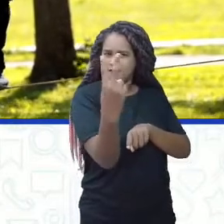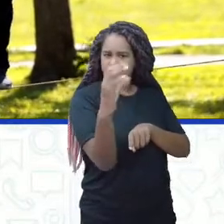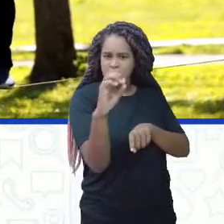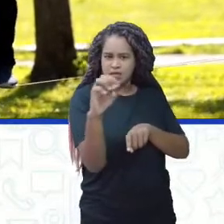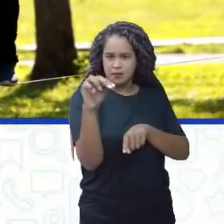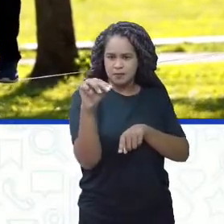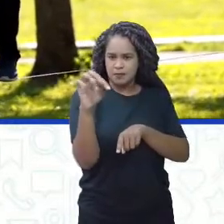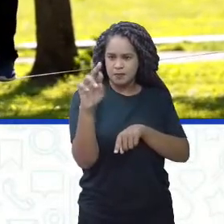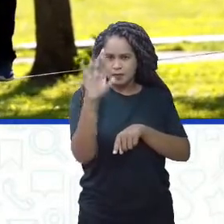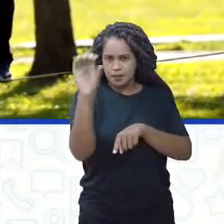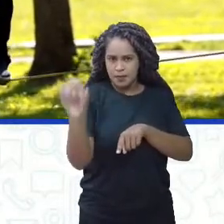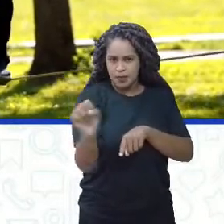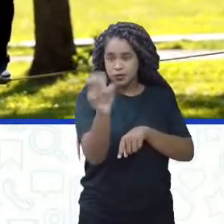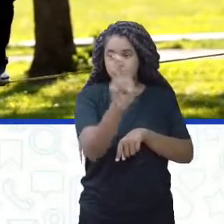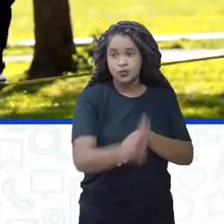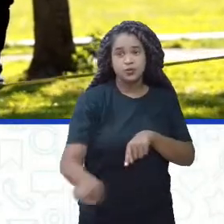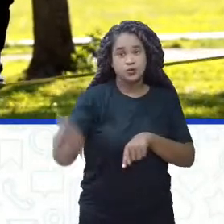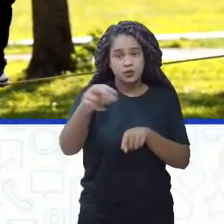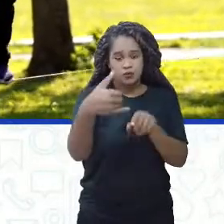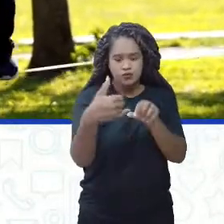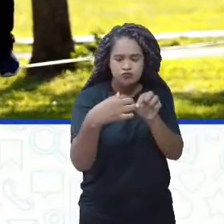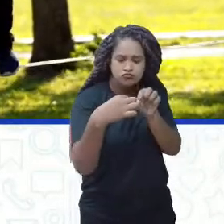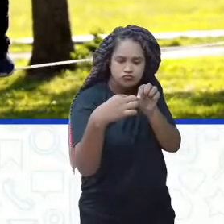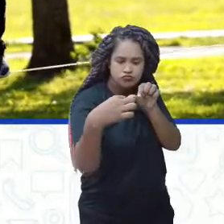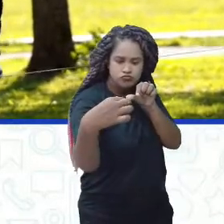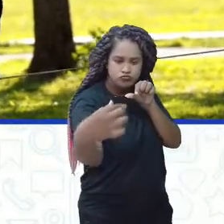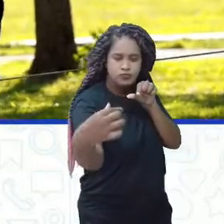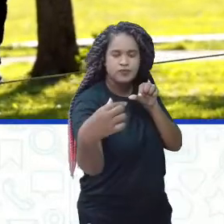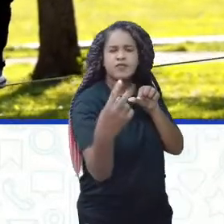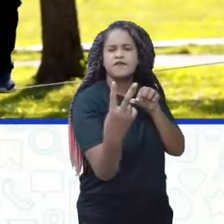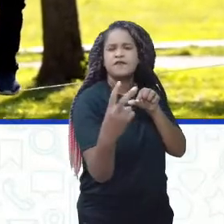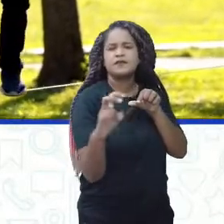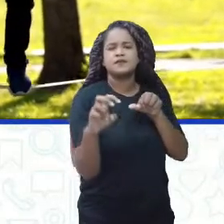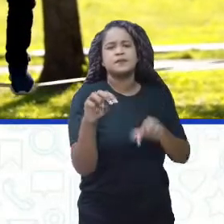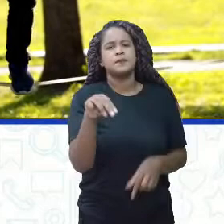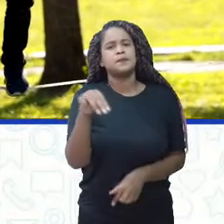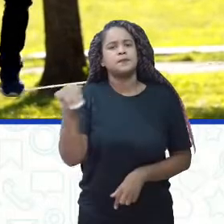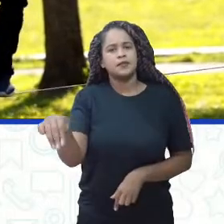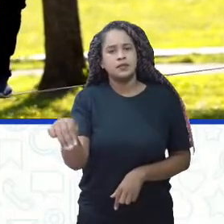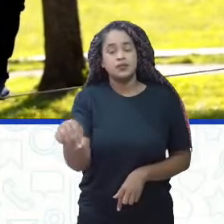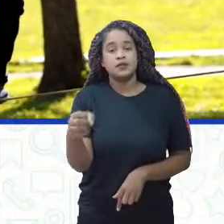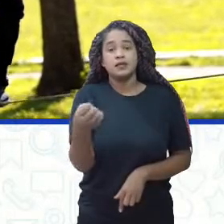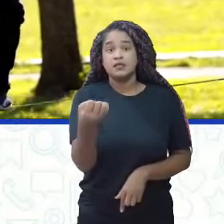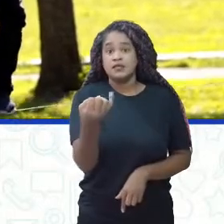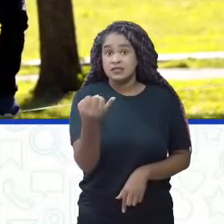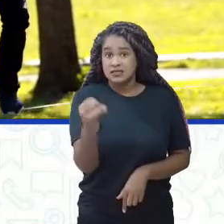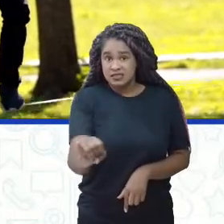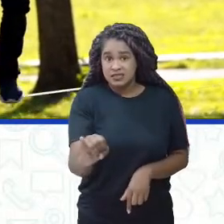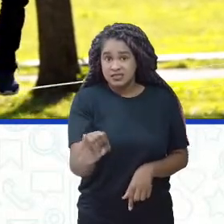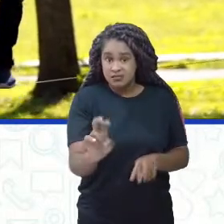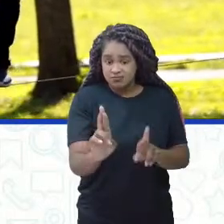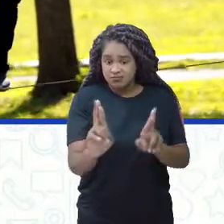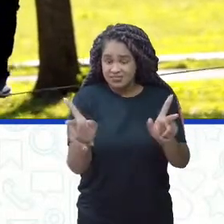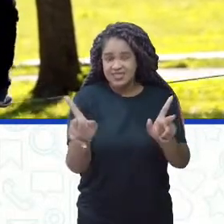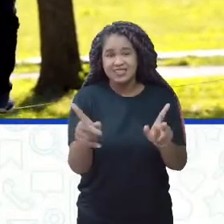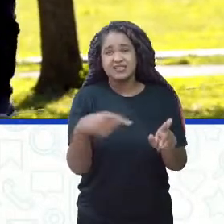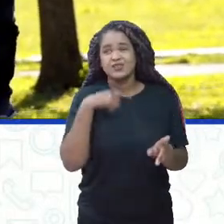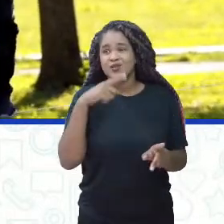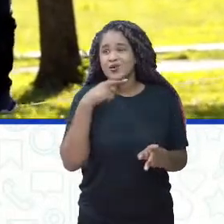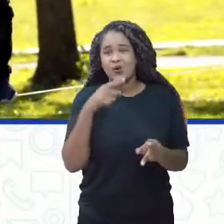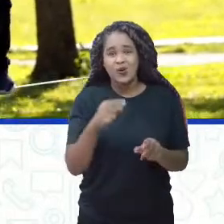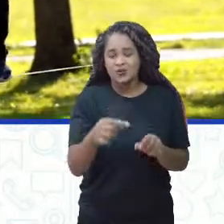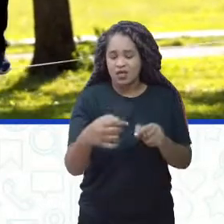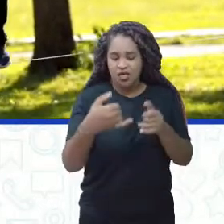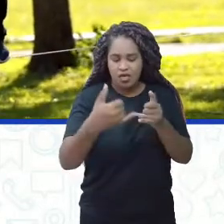utilizando fitas tubulares específicas de 25 milímetros. Caso contrário, a fita não terá o balanço tão admirado pelos praticantes